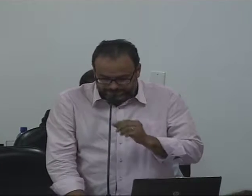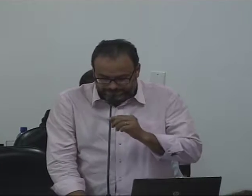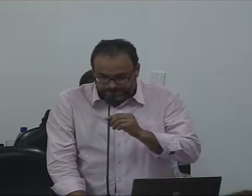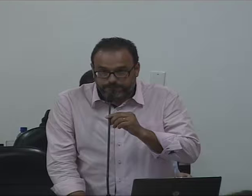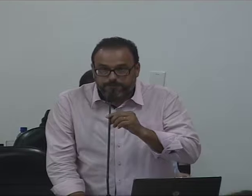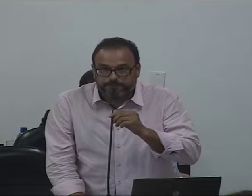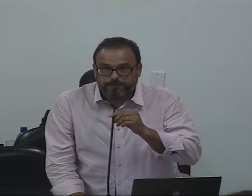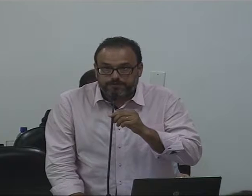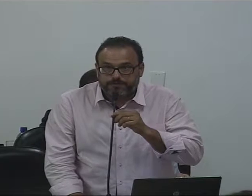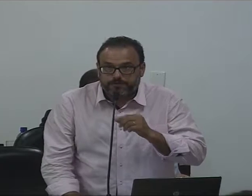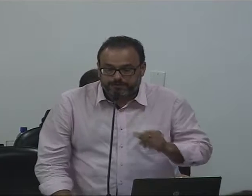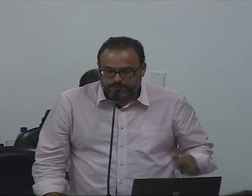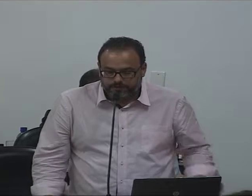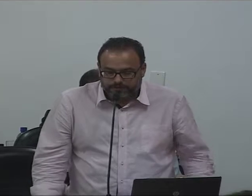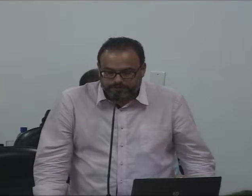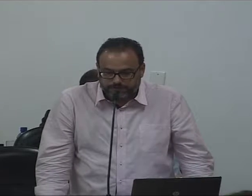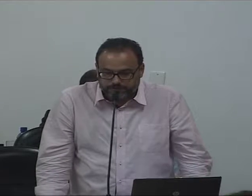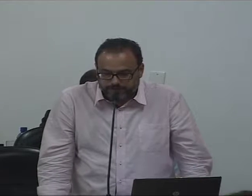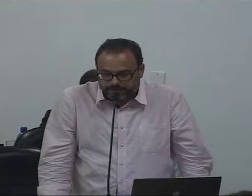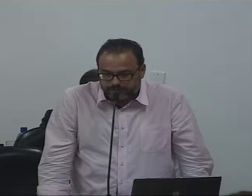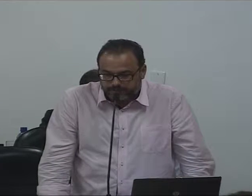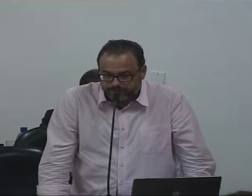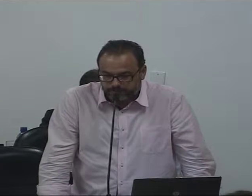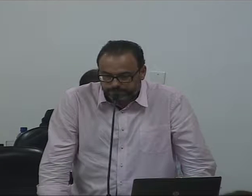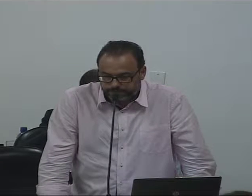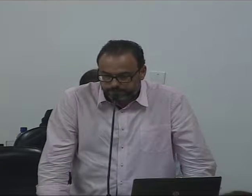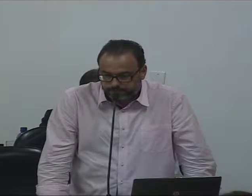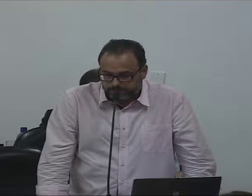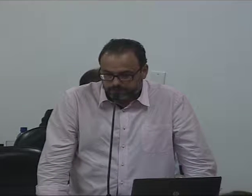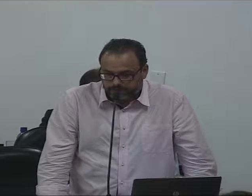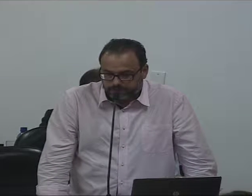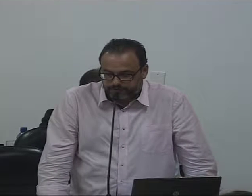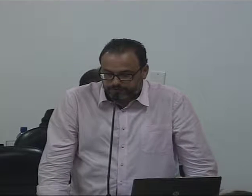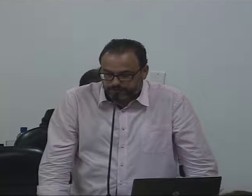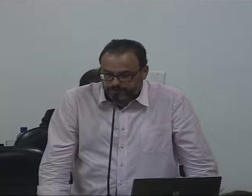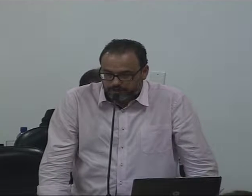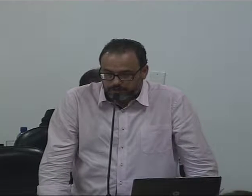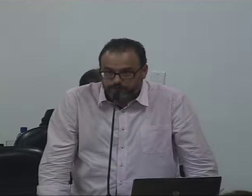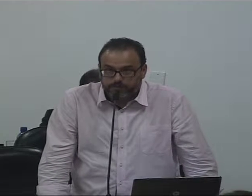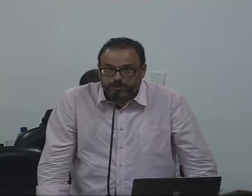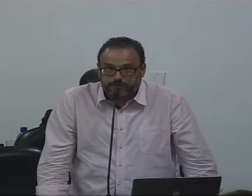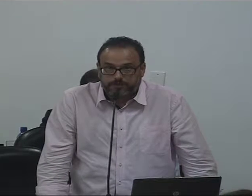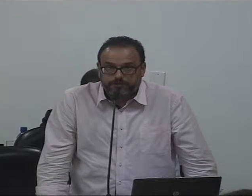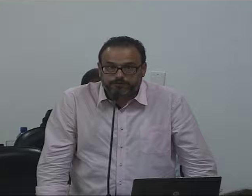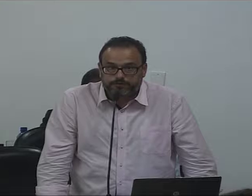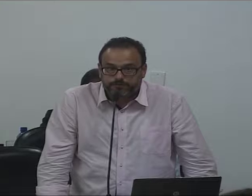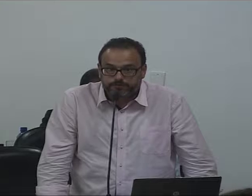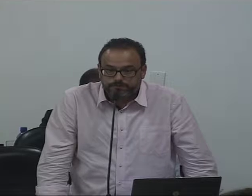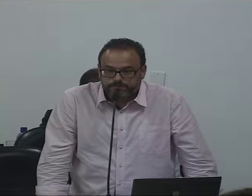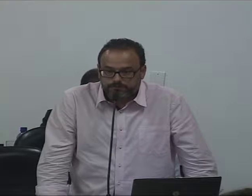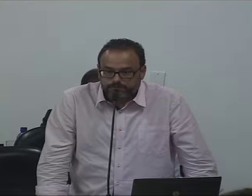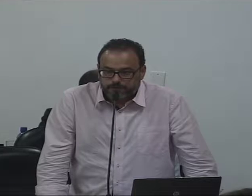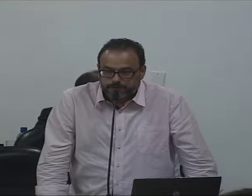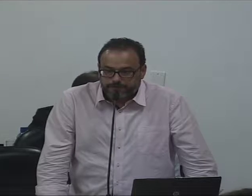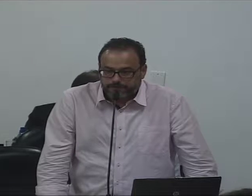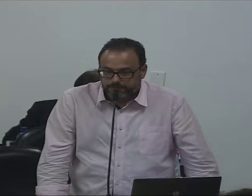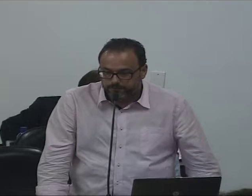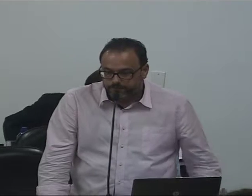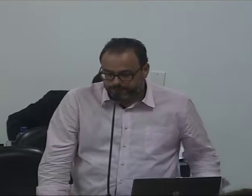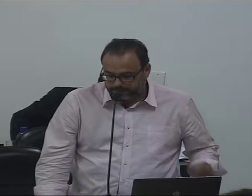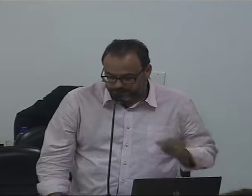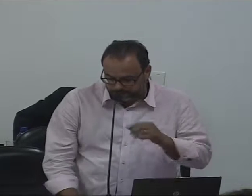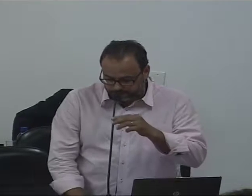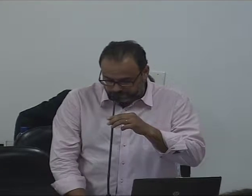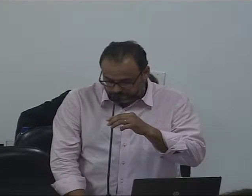que infelizmente deixou a gente muito indignado, a gente que é de cunho católico, me senti